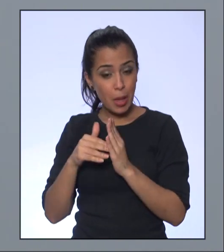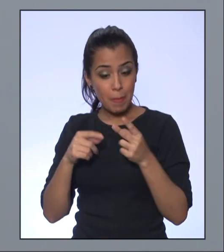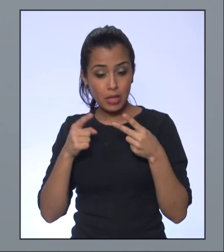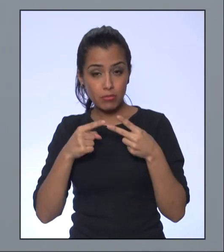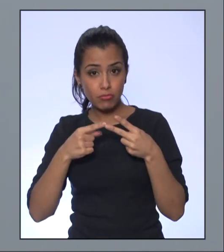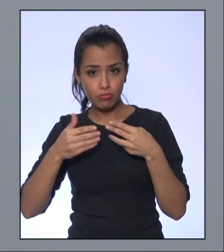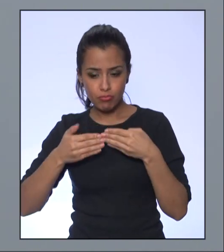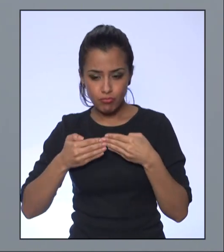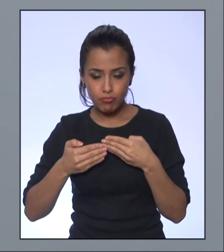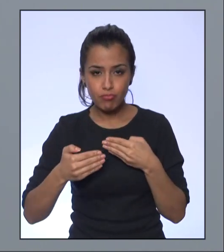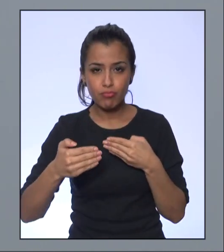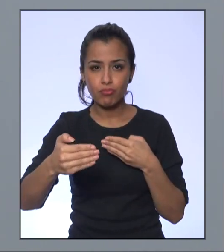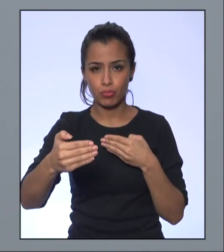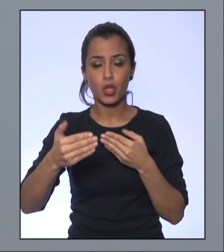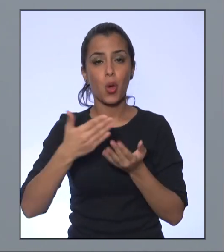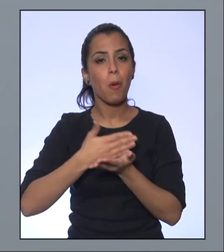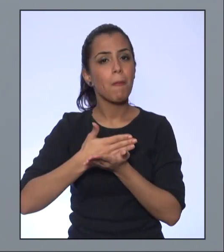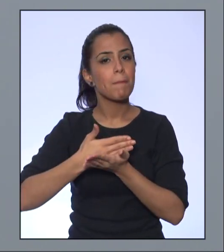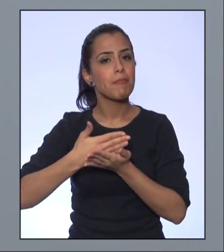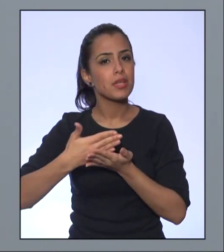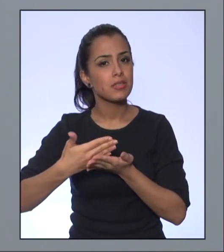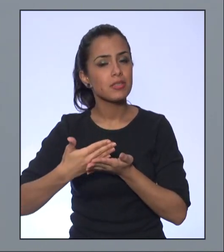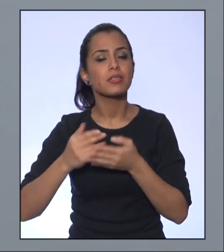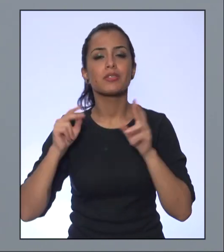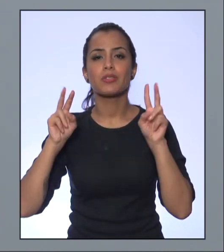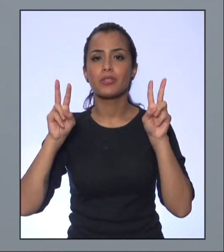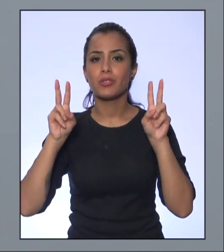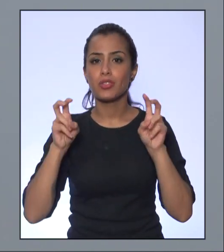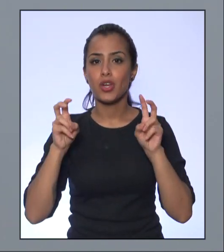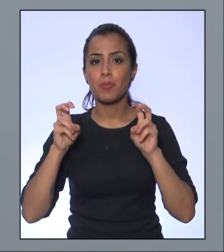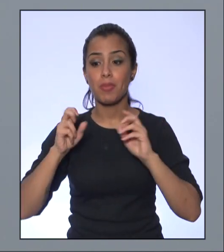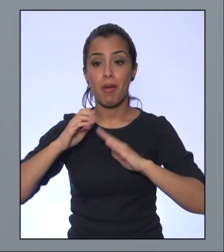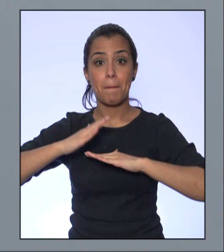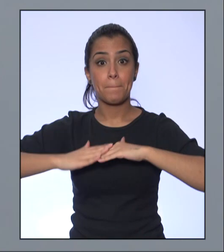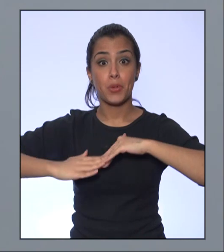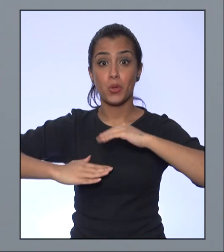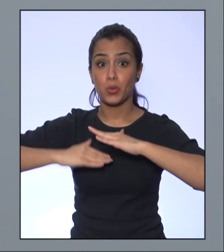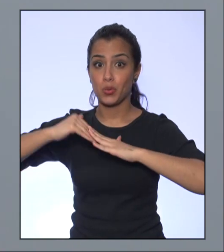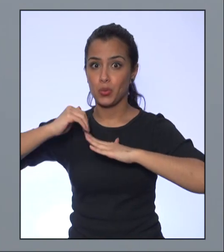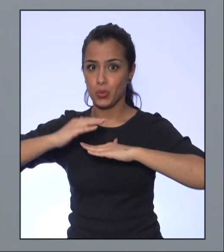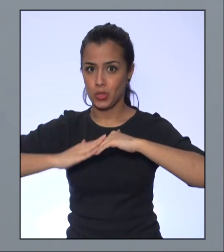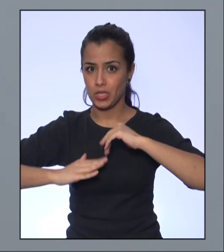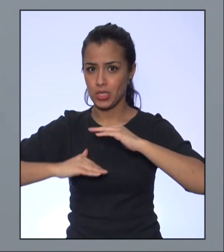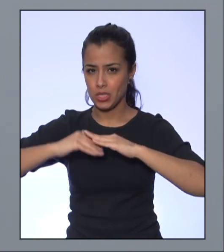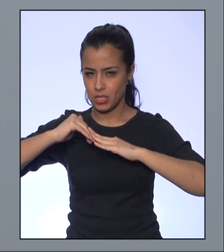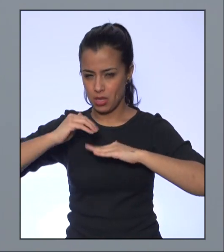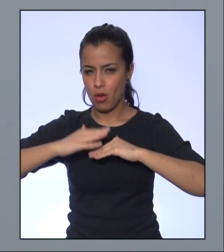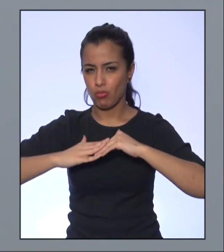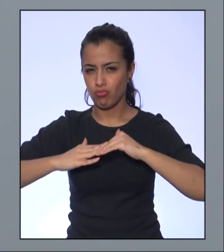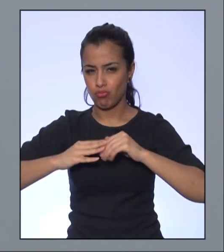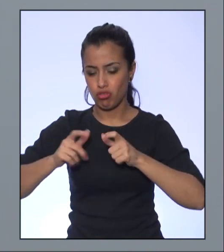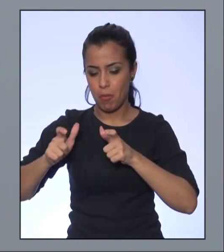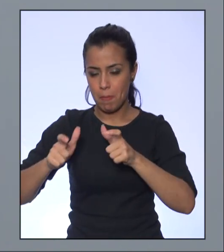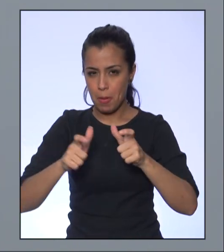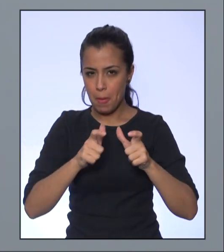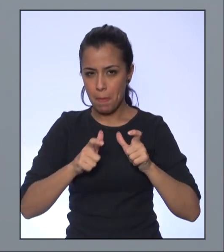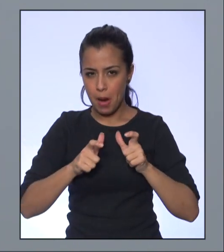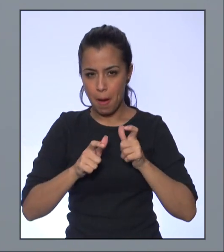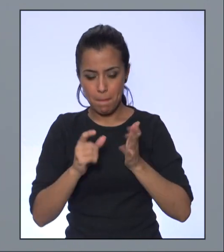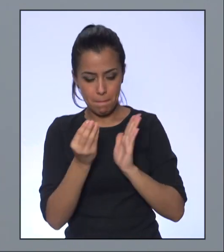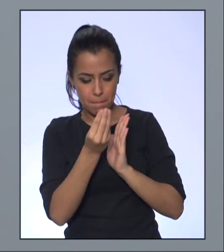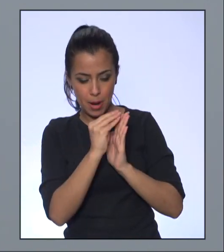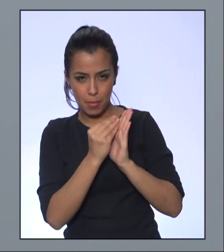começar a parte definitiva sobre a produção do mapa temático de percepção de riscos ambientais